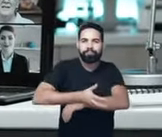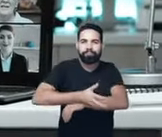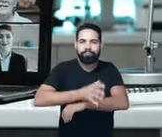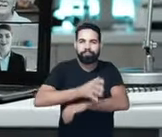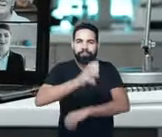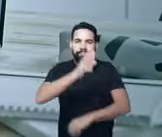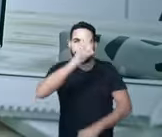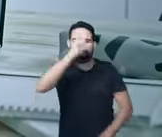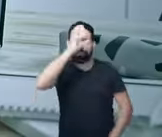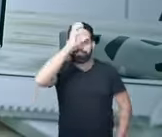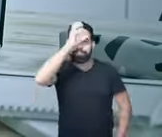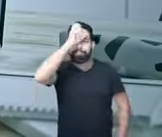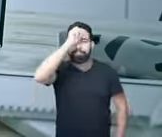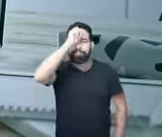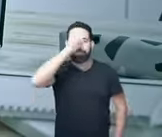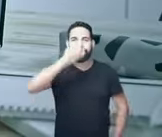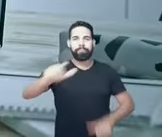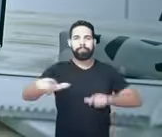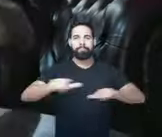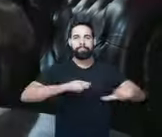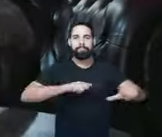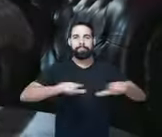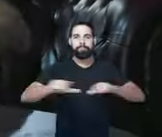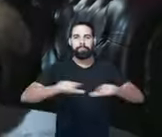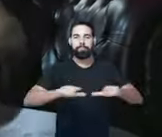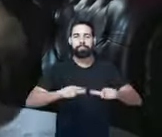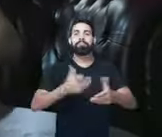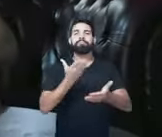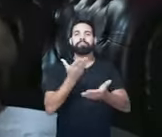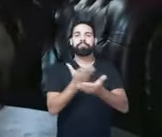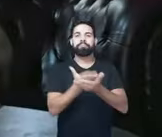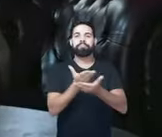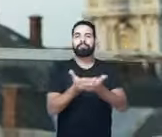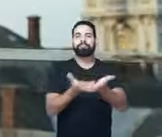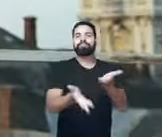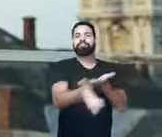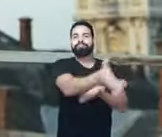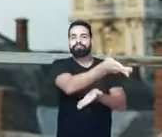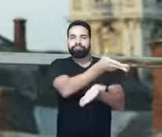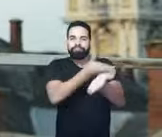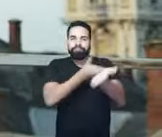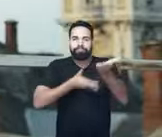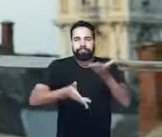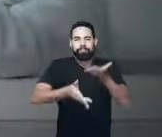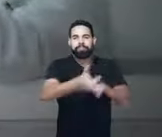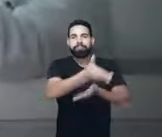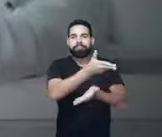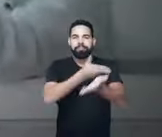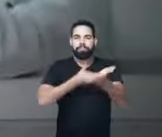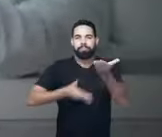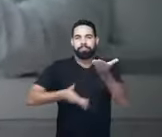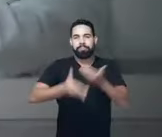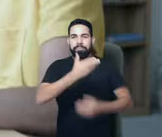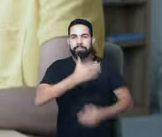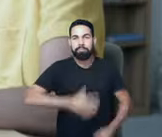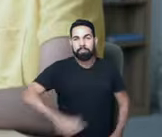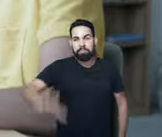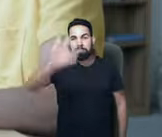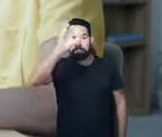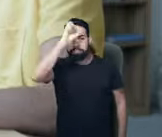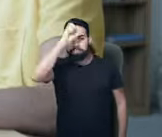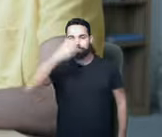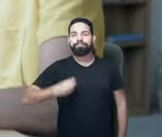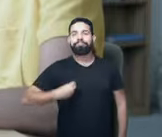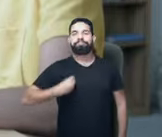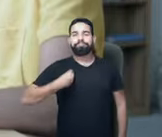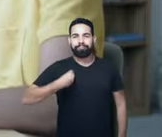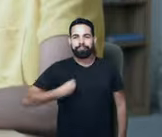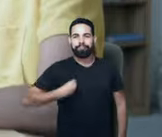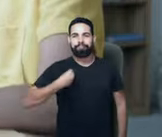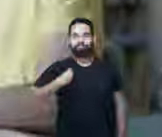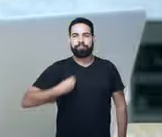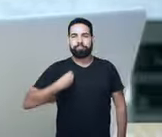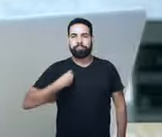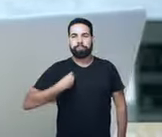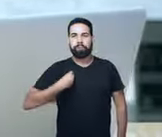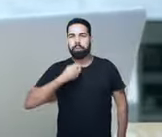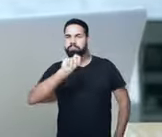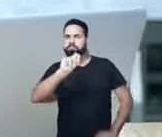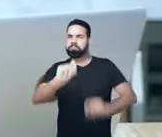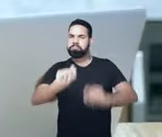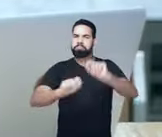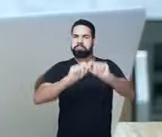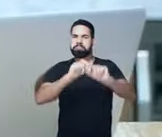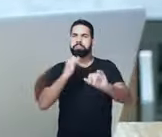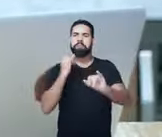a trabalhar, estudar, interagir. Reaprendemos a viver. Se a internet já